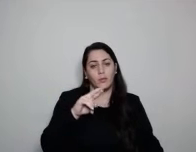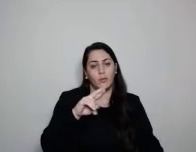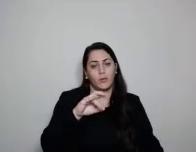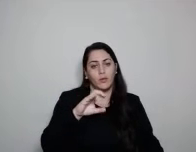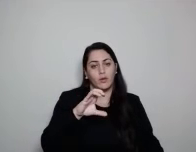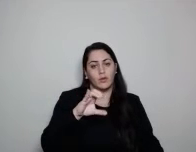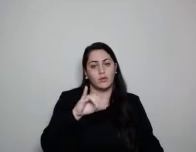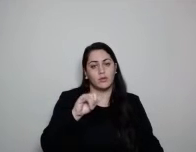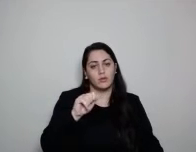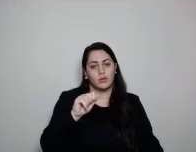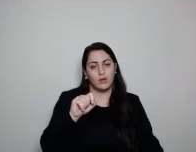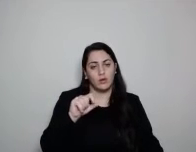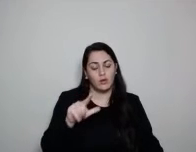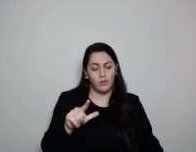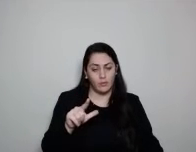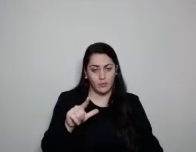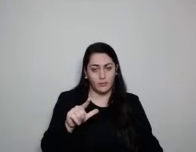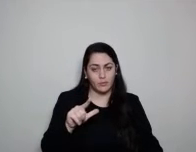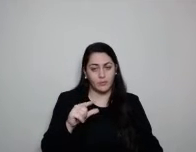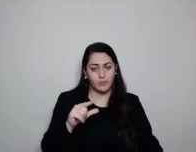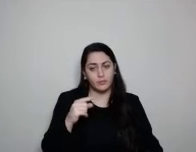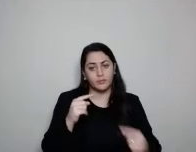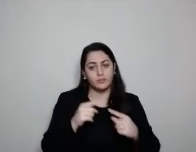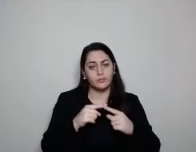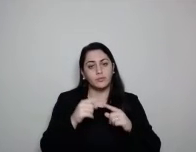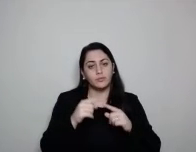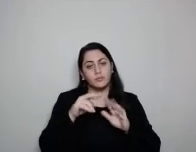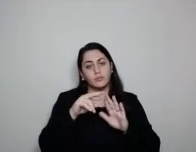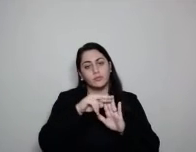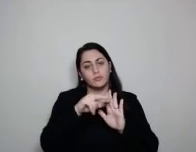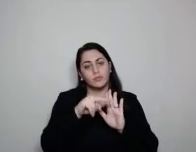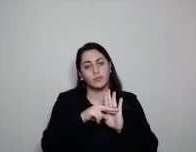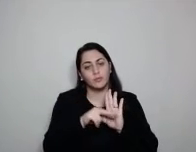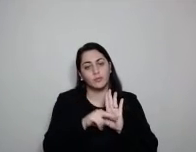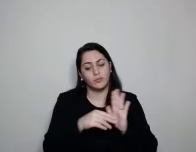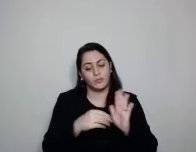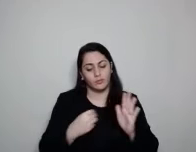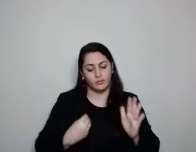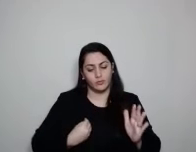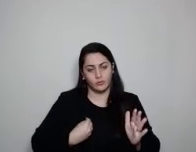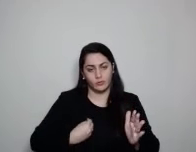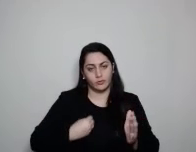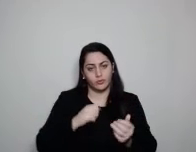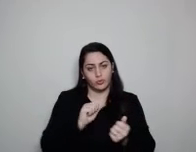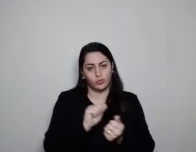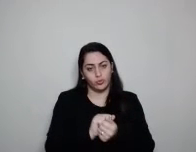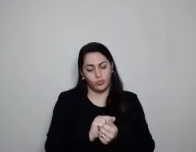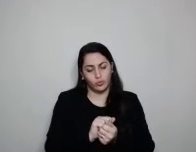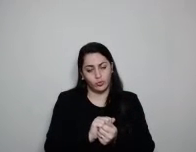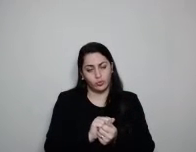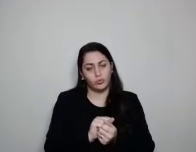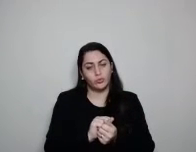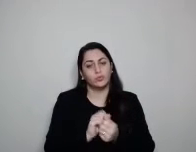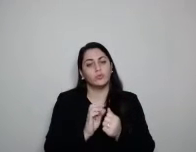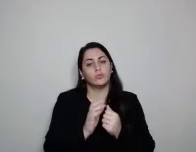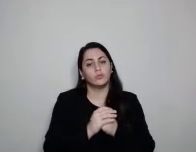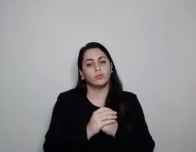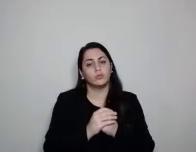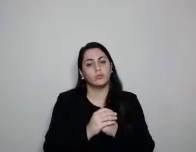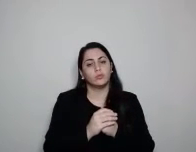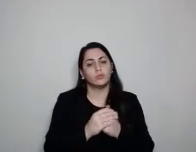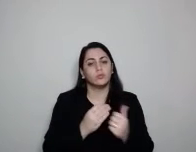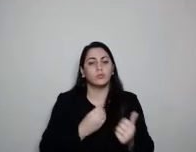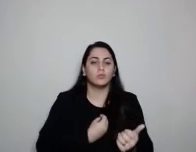convivência, estabelecendo uma convivência nos termos que o casal já vinha praticando desde a separação fática ocorrida em